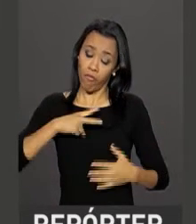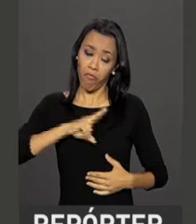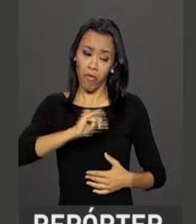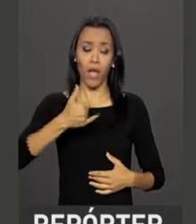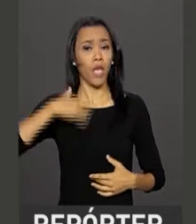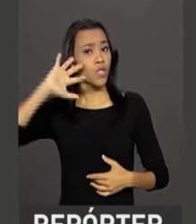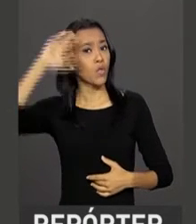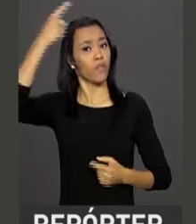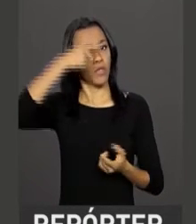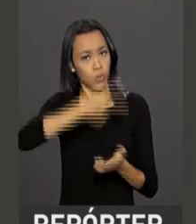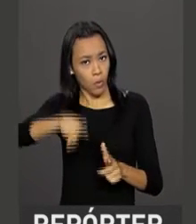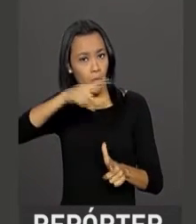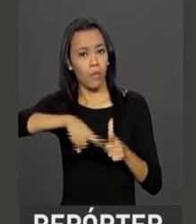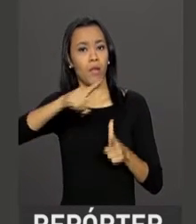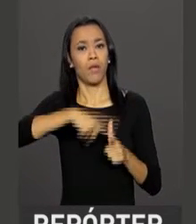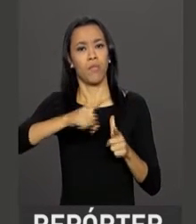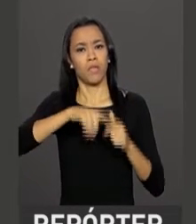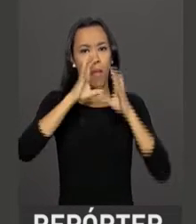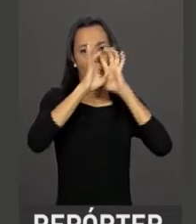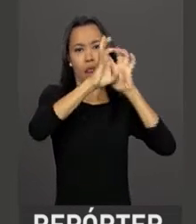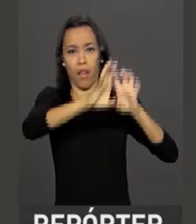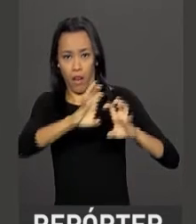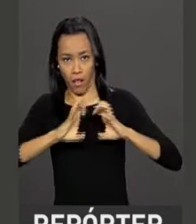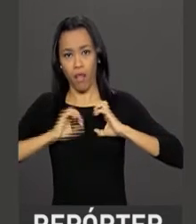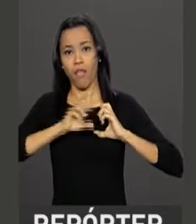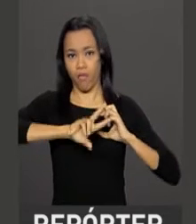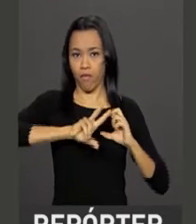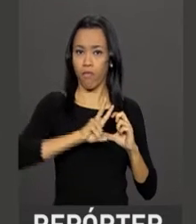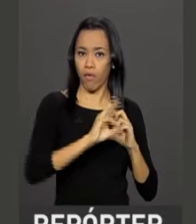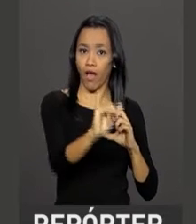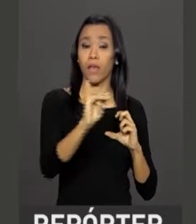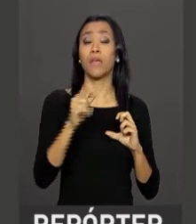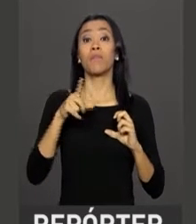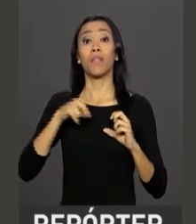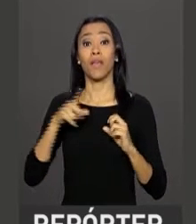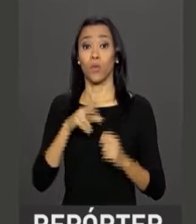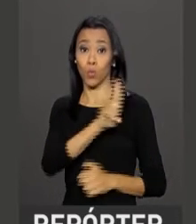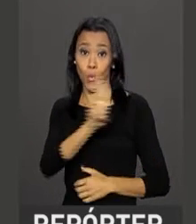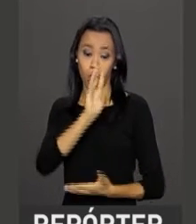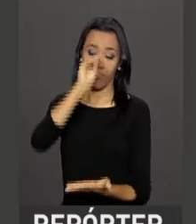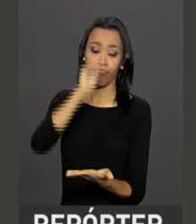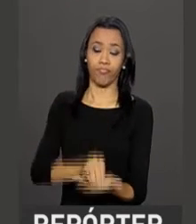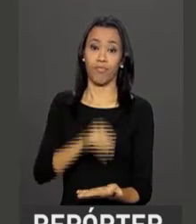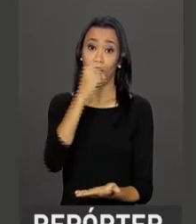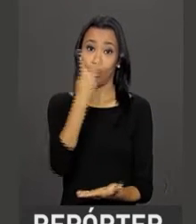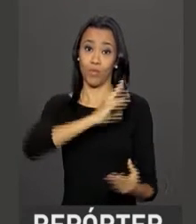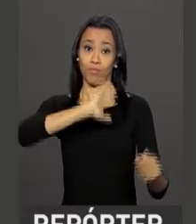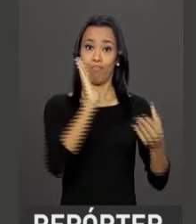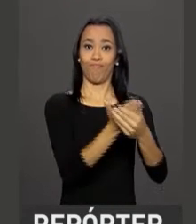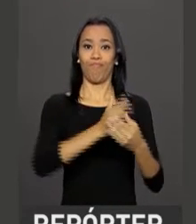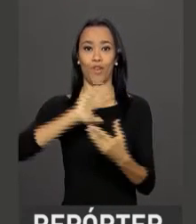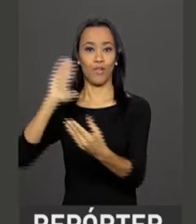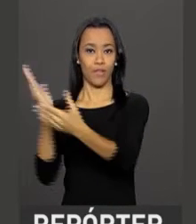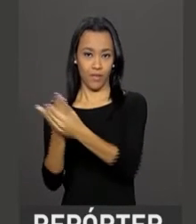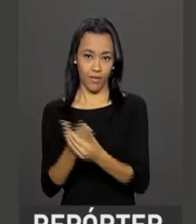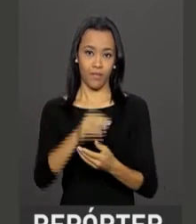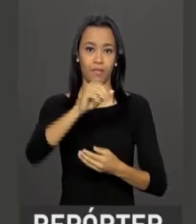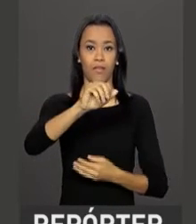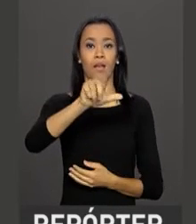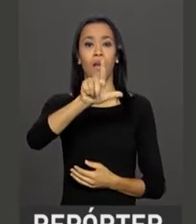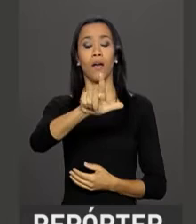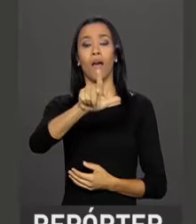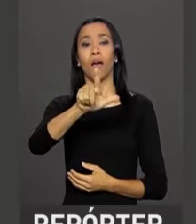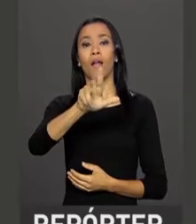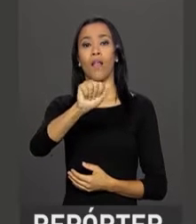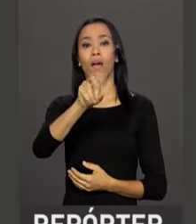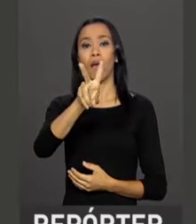serenidade e transparência. Henrique Eduardo Alves é citado em dois inquéritos na Operação Lava Jato. O presidente em exercício, Michel Temer,